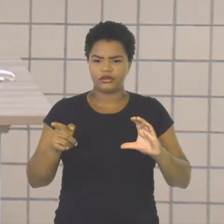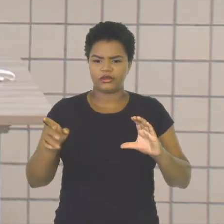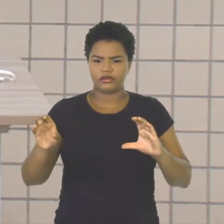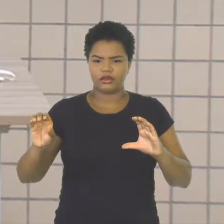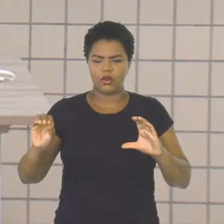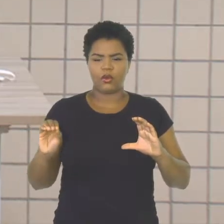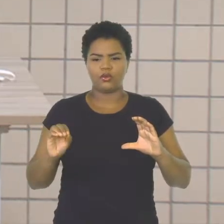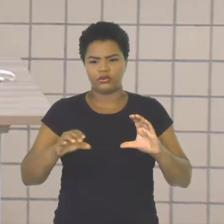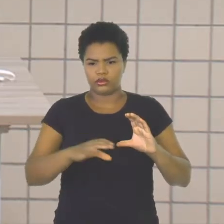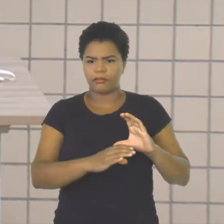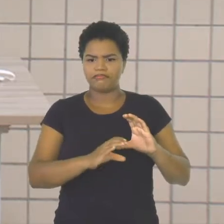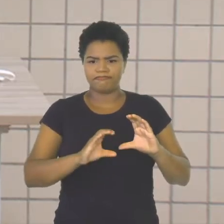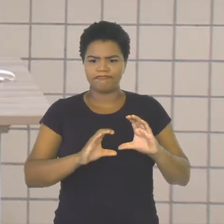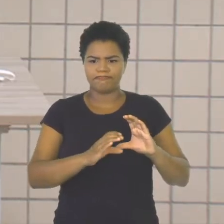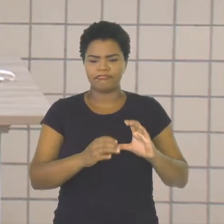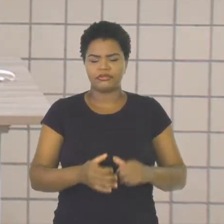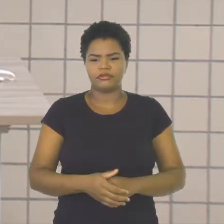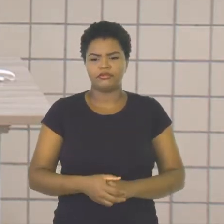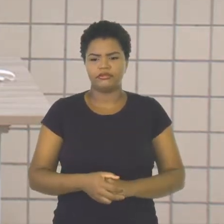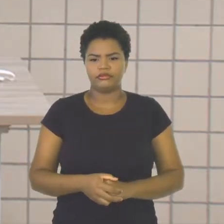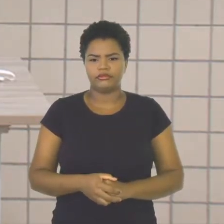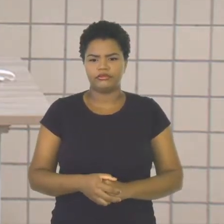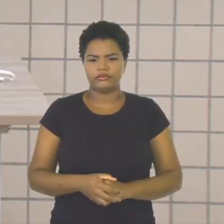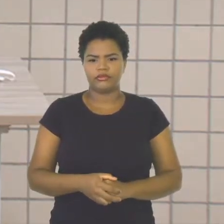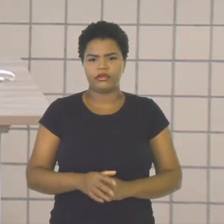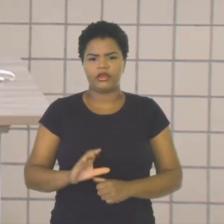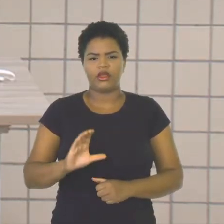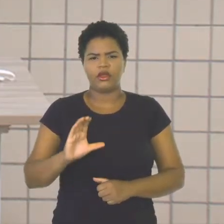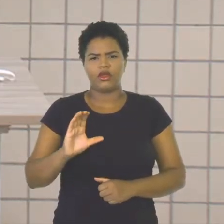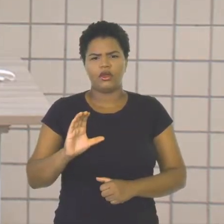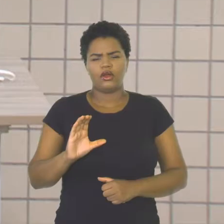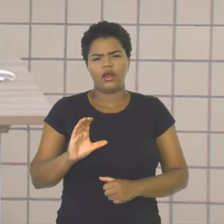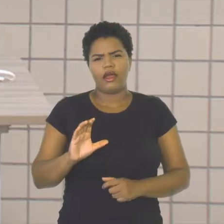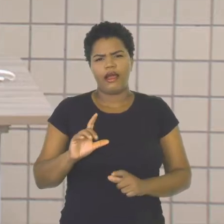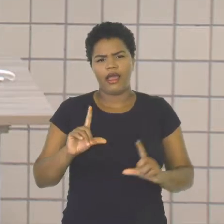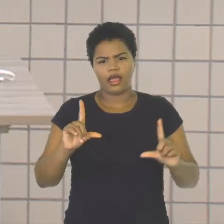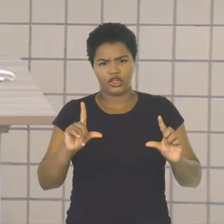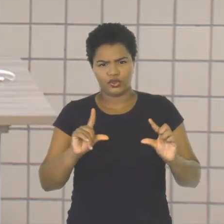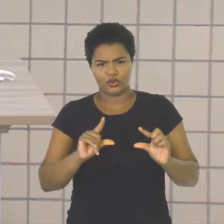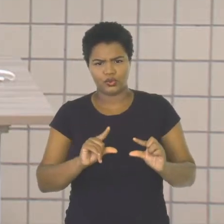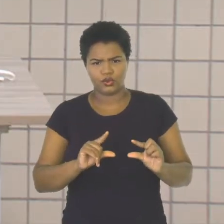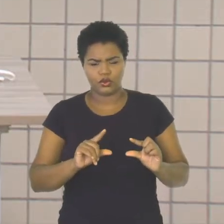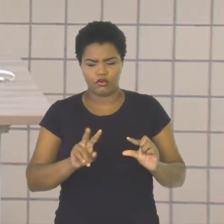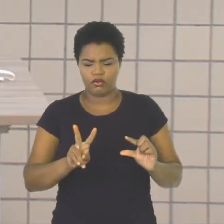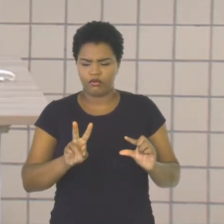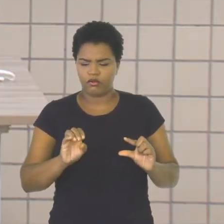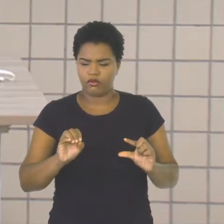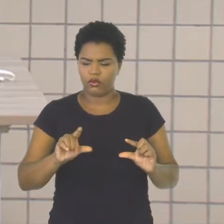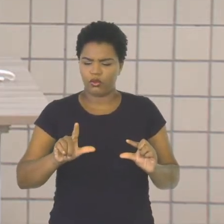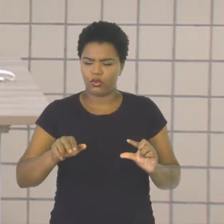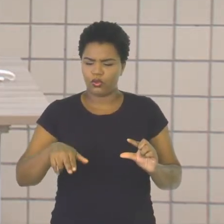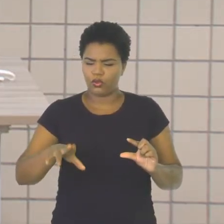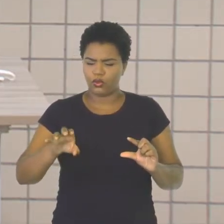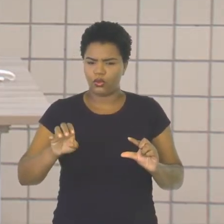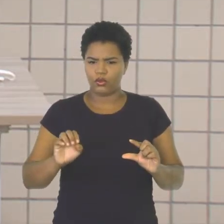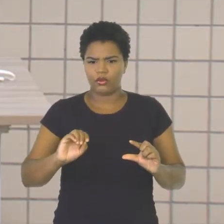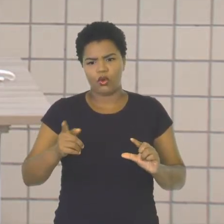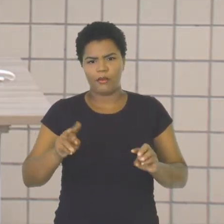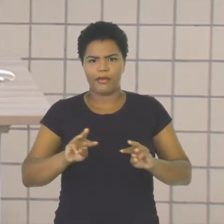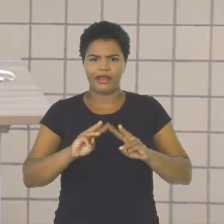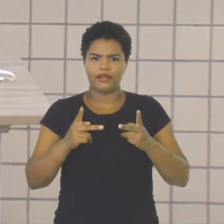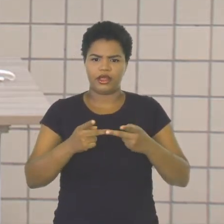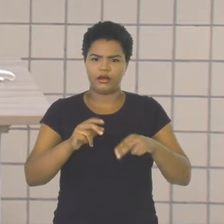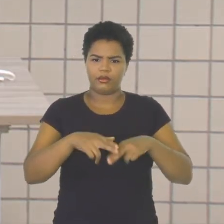a redução do volume ou da matéria por uma pressão. Vamos supor que eu tenho o